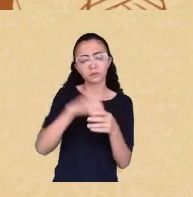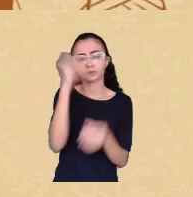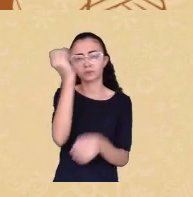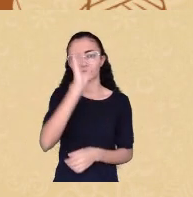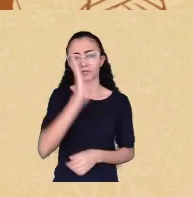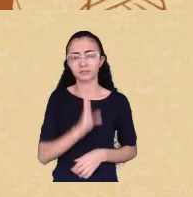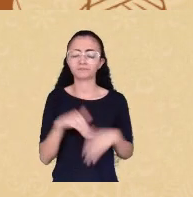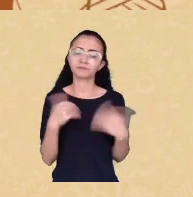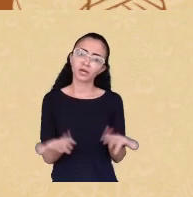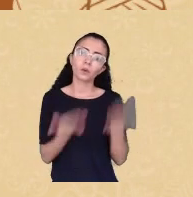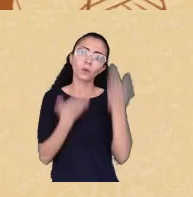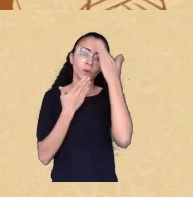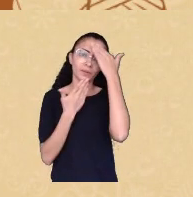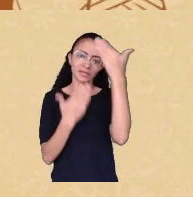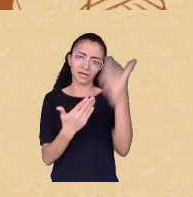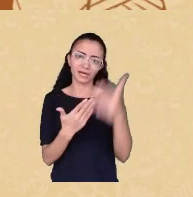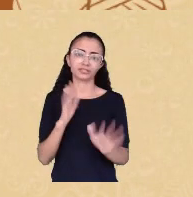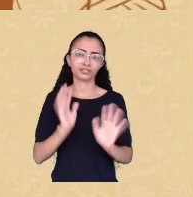demais. Quero ouvir vocês.